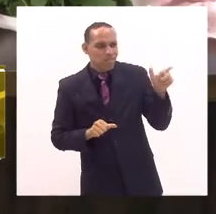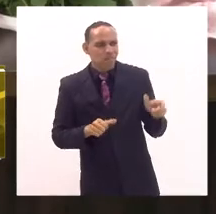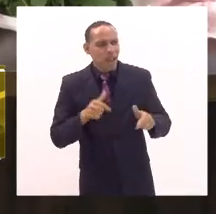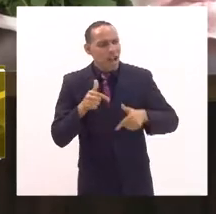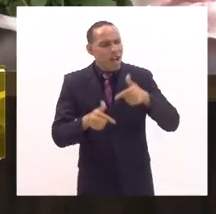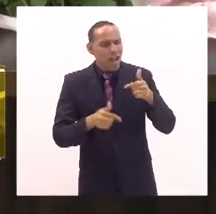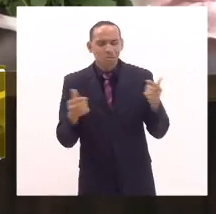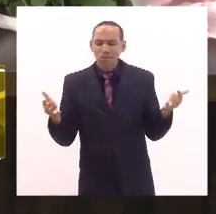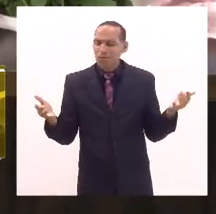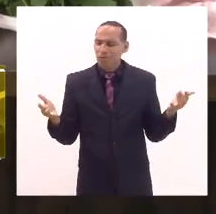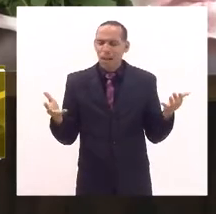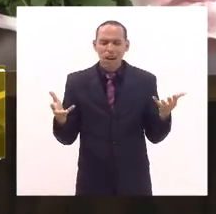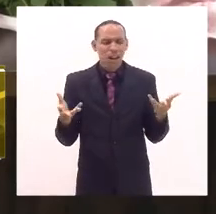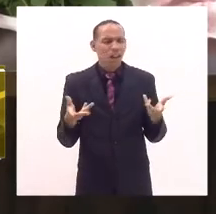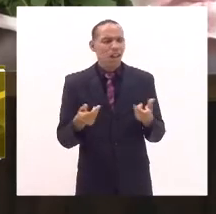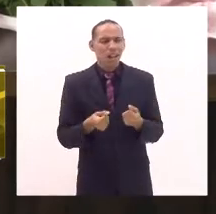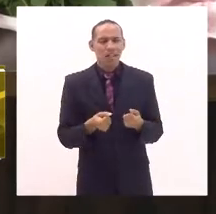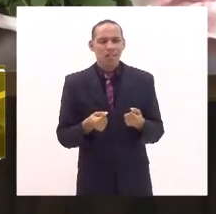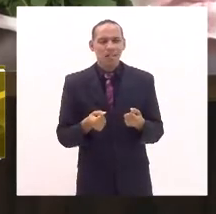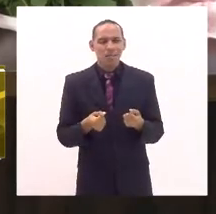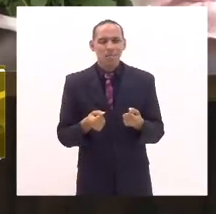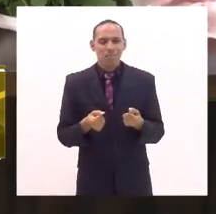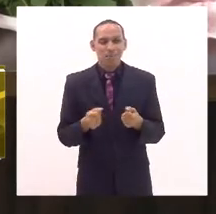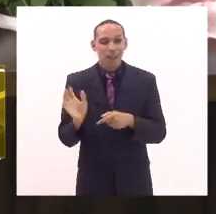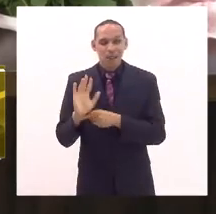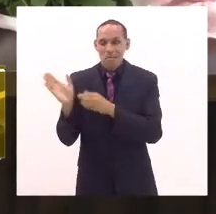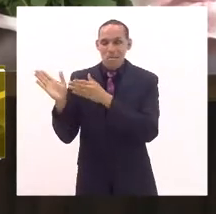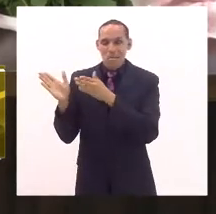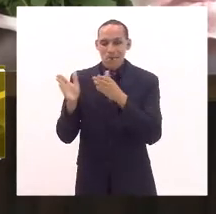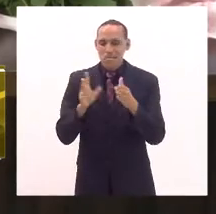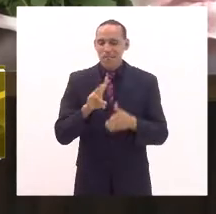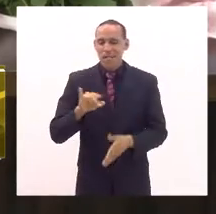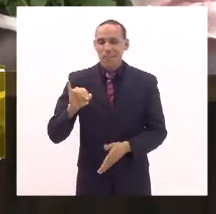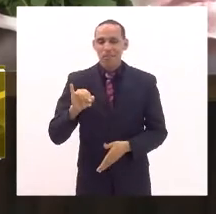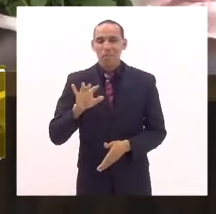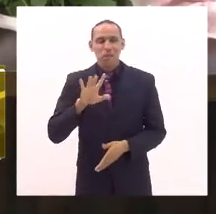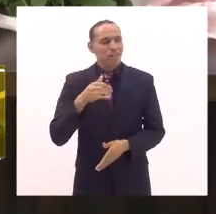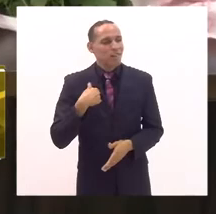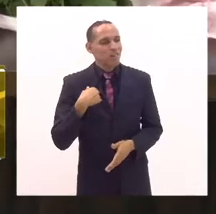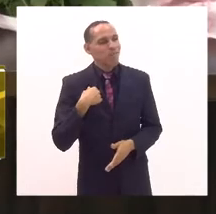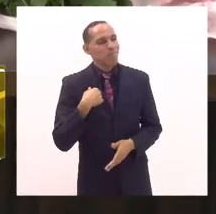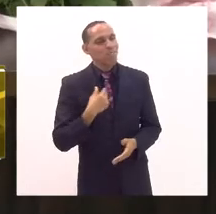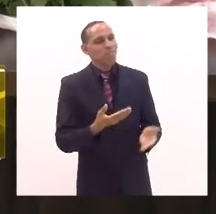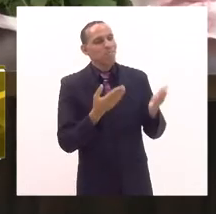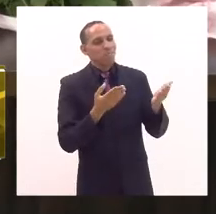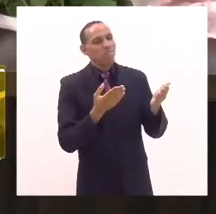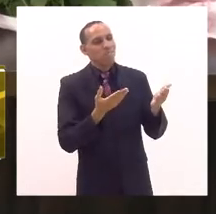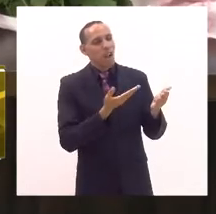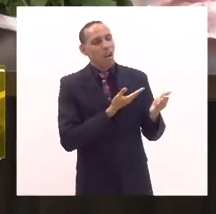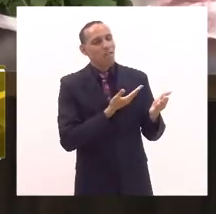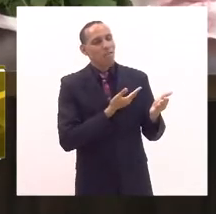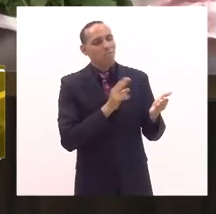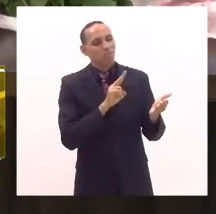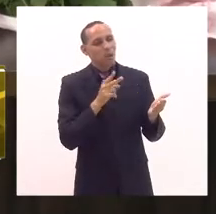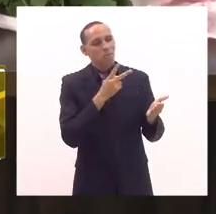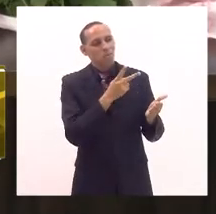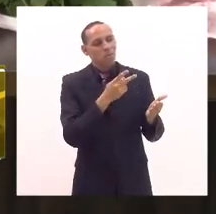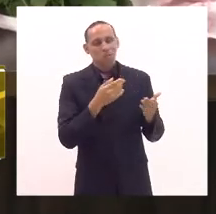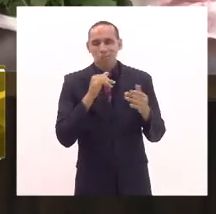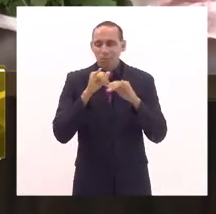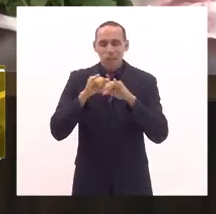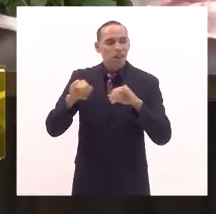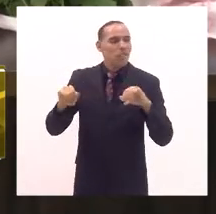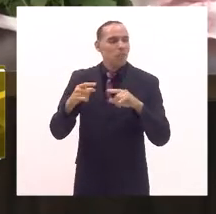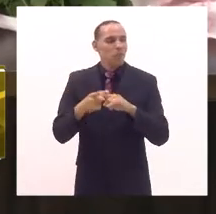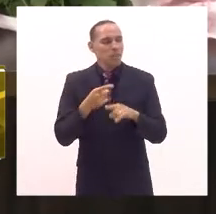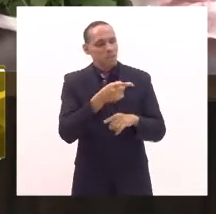magnífico, que vai ser passado aqui, mas eu quero exaltar aqui o seu nome, meu amigo, e parabenizar pela história